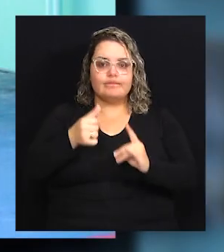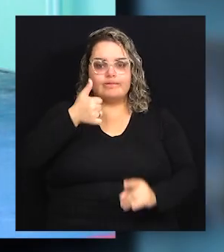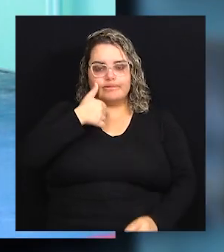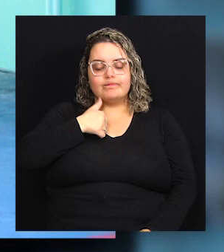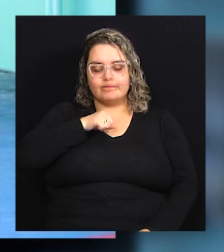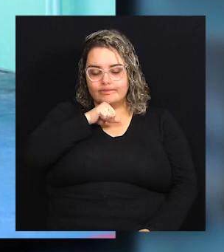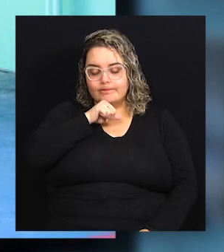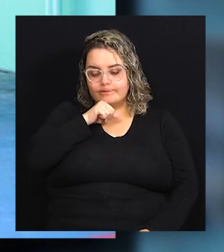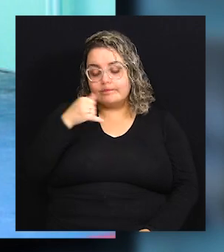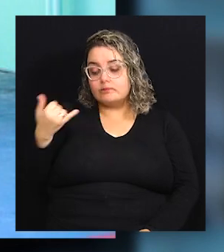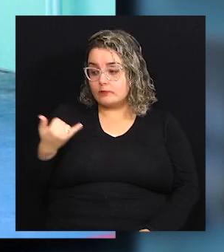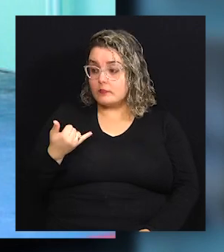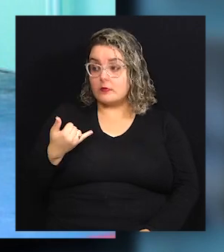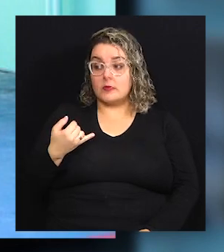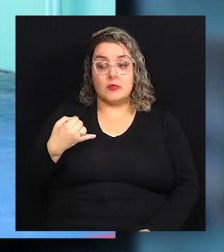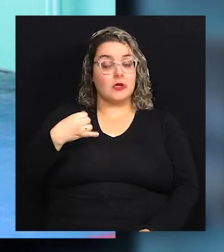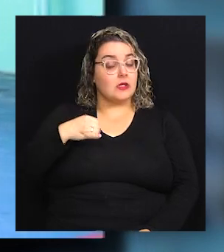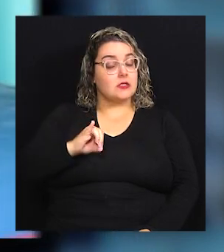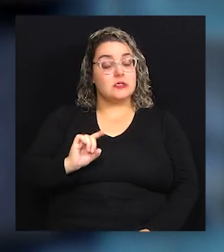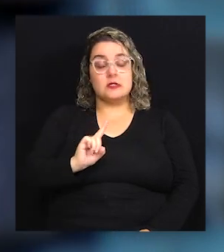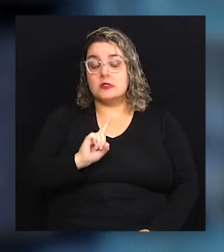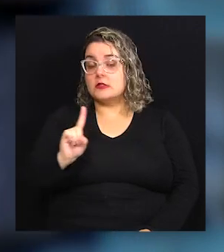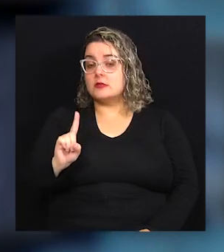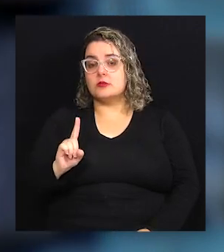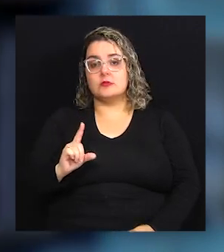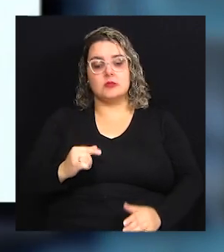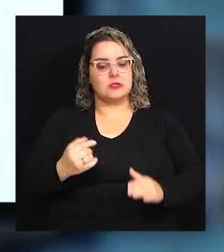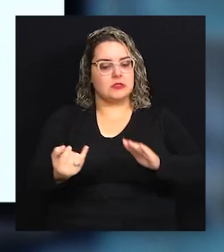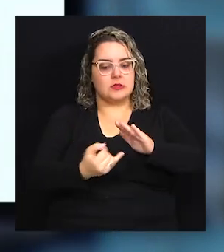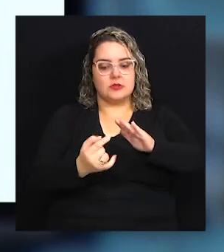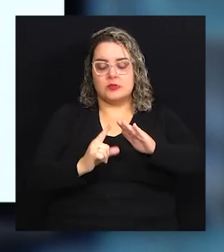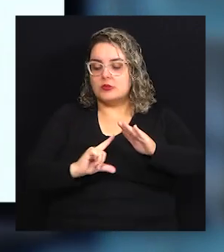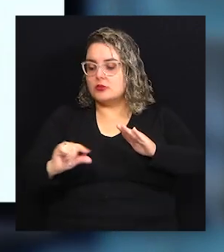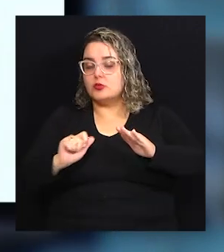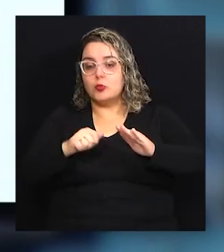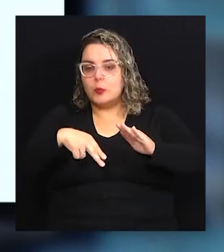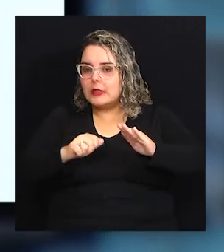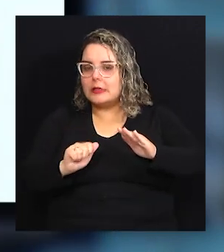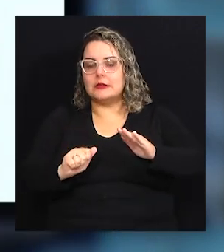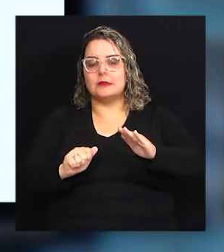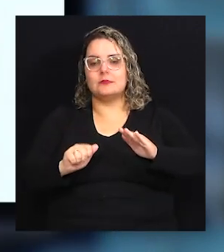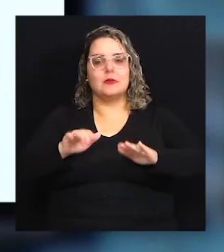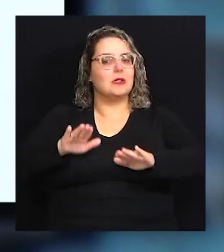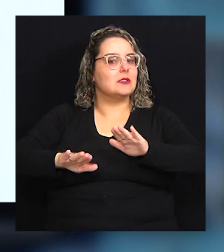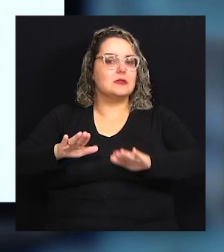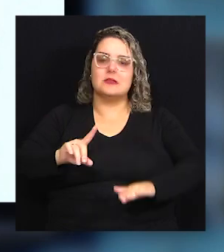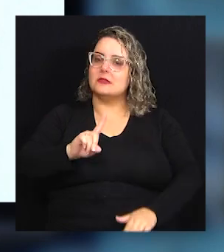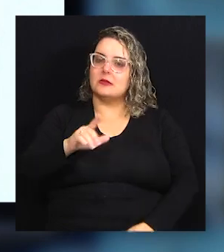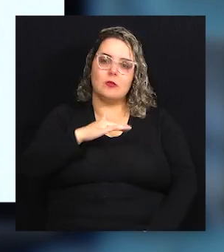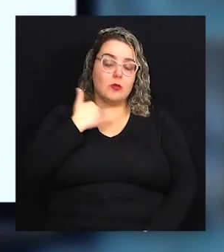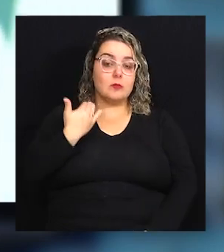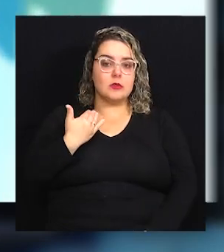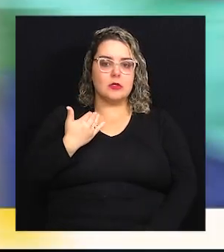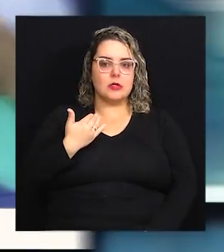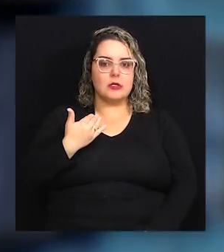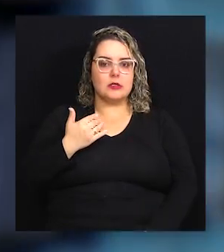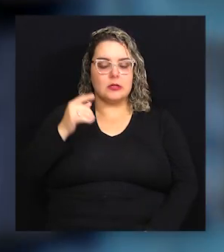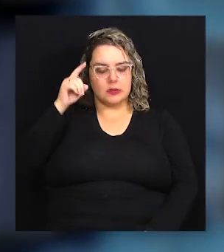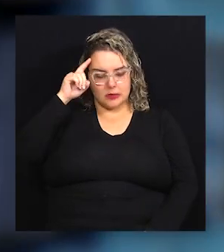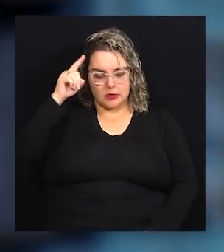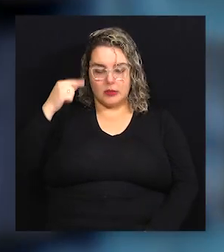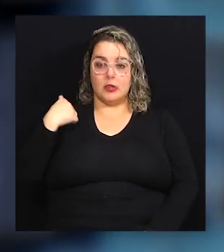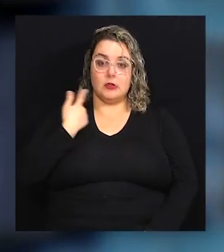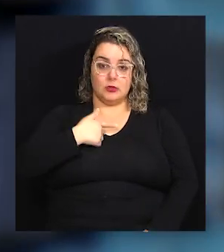a mãe falou assim... Se ele não tivesse saído do ANA, talvez ele não teria morrido. E